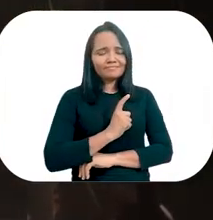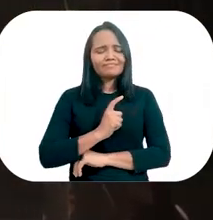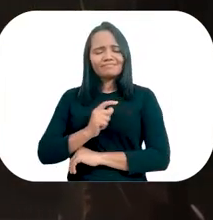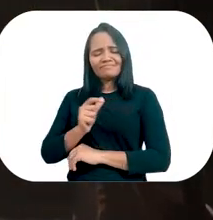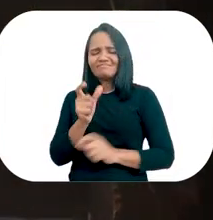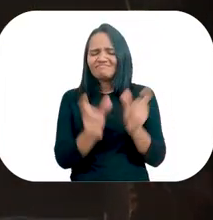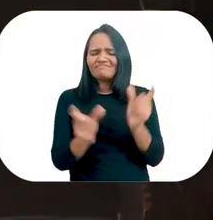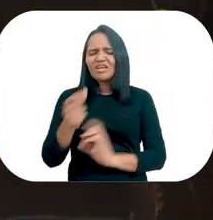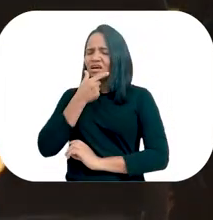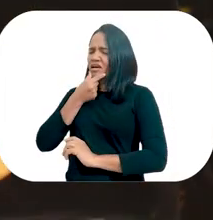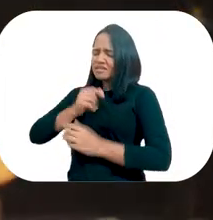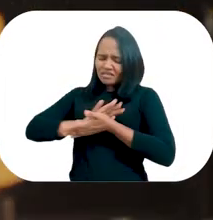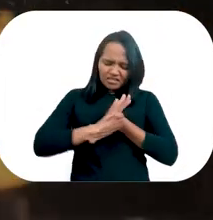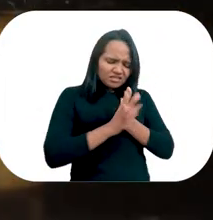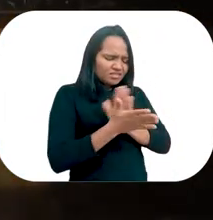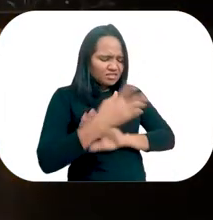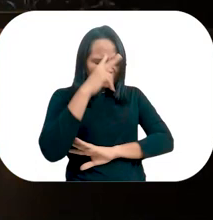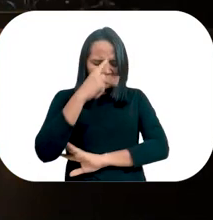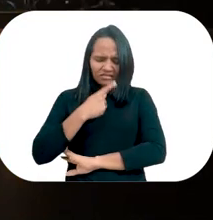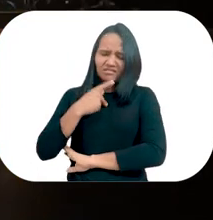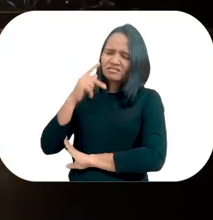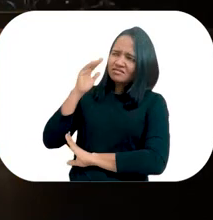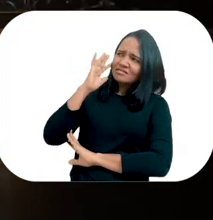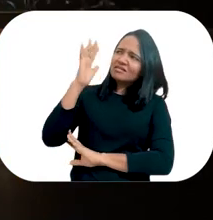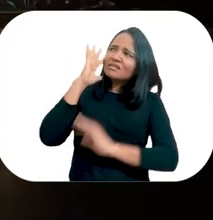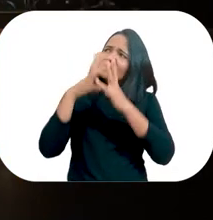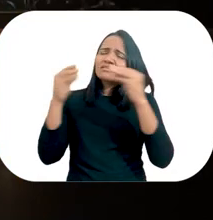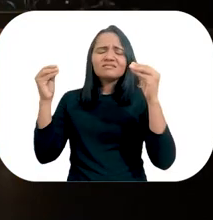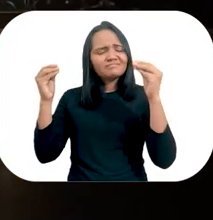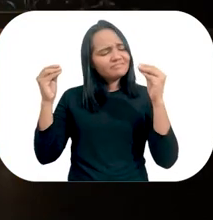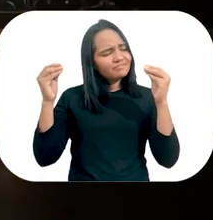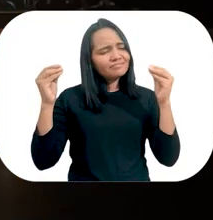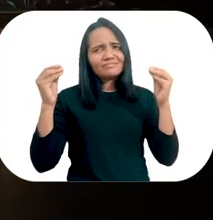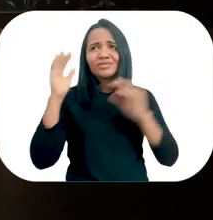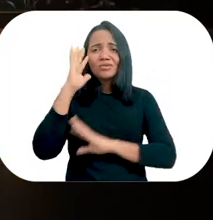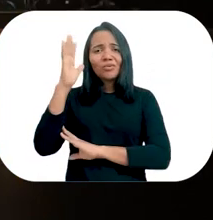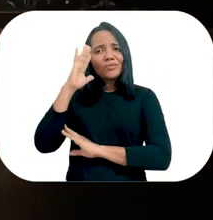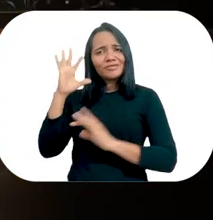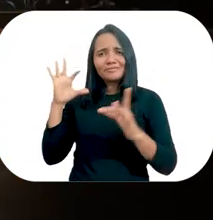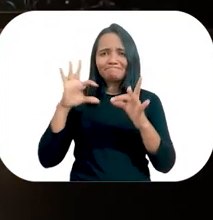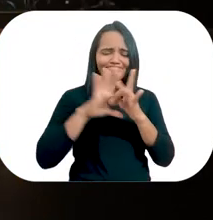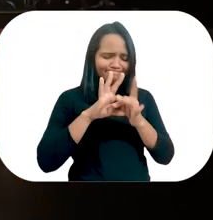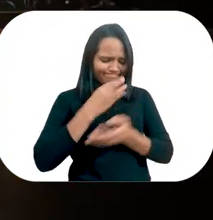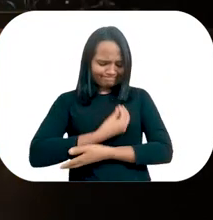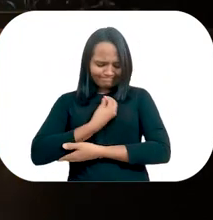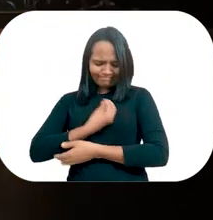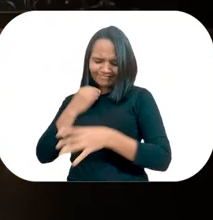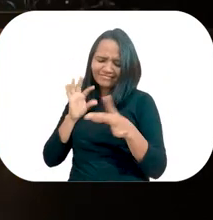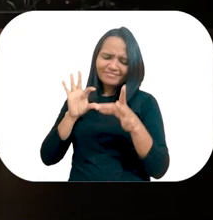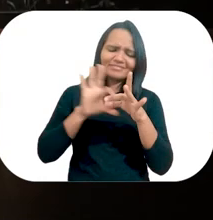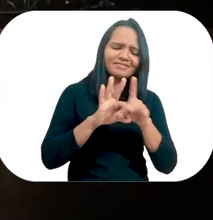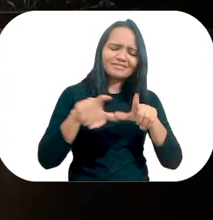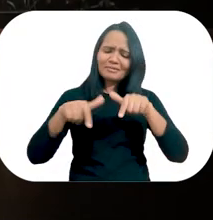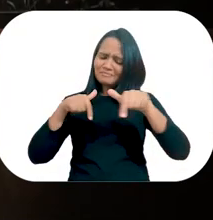se humilha, se castram seus sonhos. Seu sonho é sua vida, e